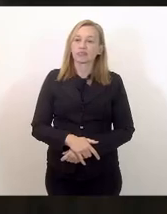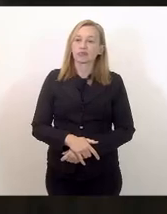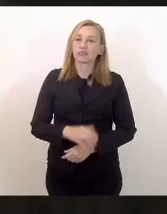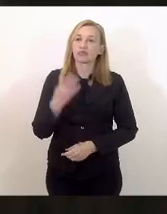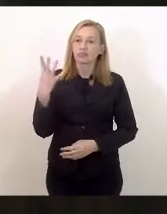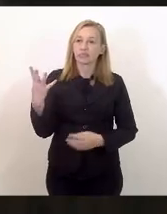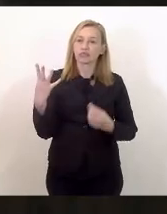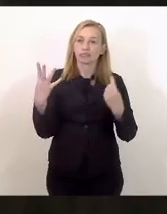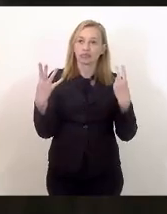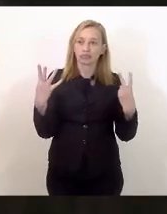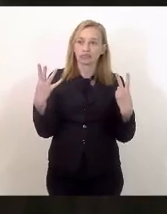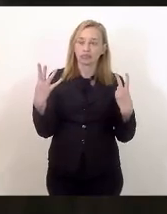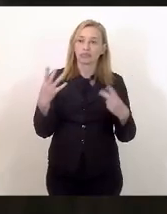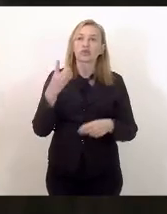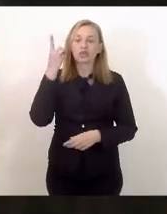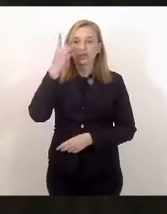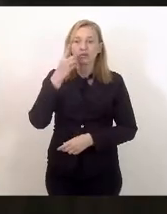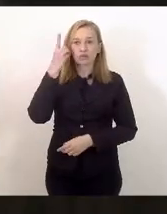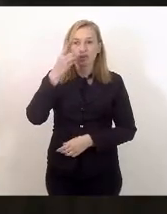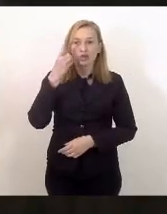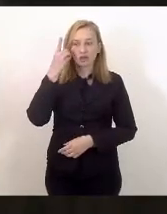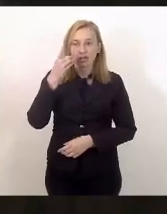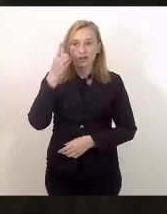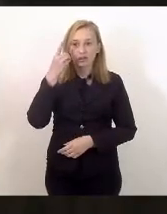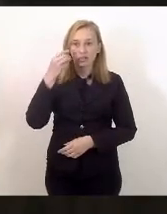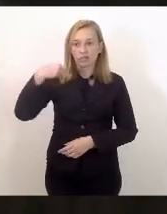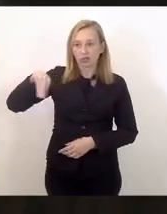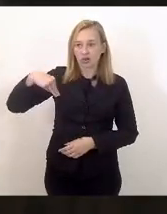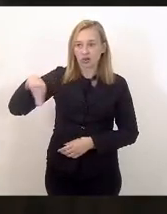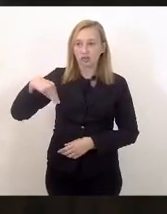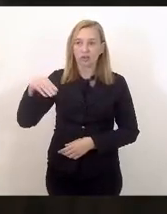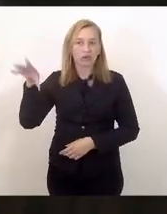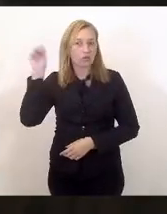4-2. Deputado Carlos Mink, está me ouvindo?